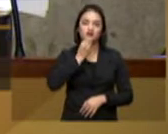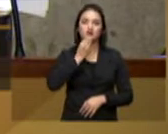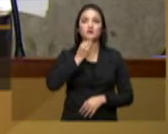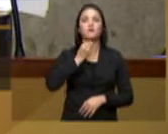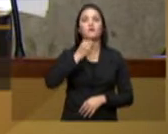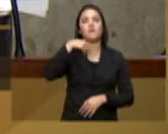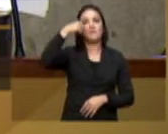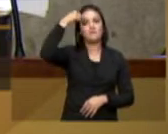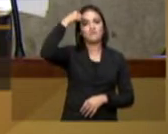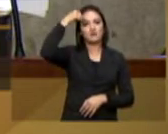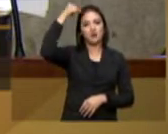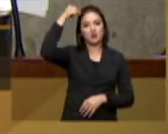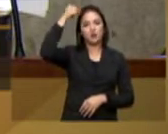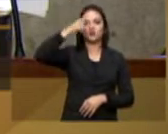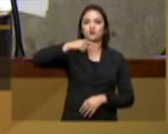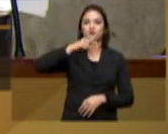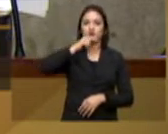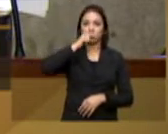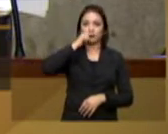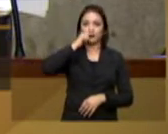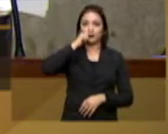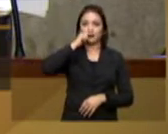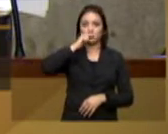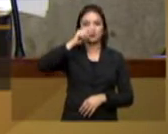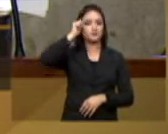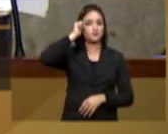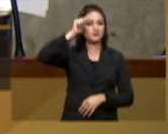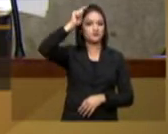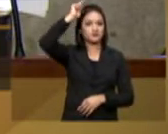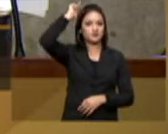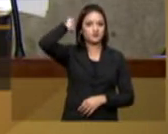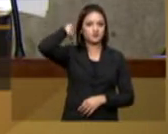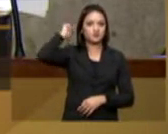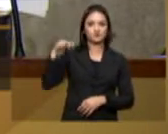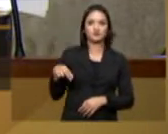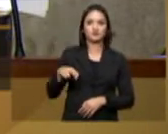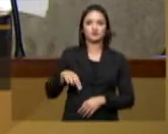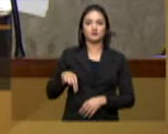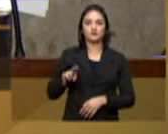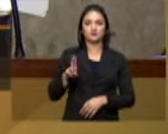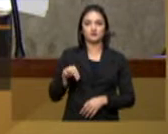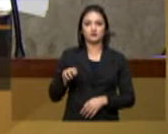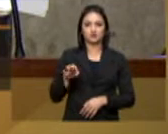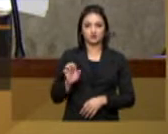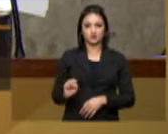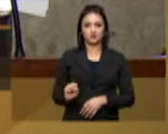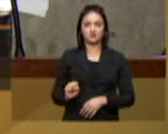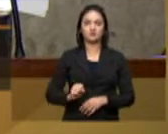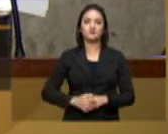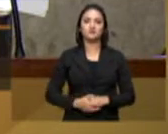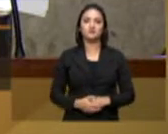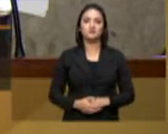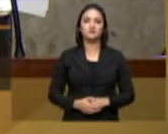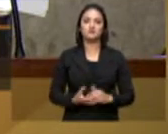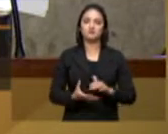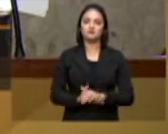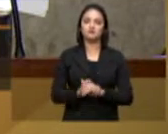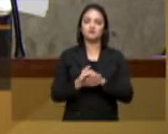Luiz Roberto Barroso, Edson Fachin, Alexandre de Moraes e Nunes Marques. Cumprimento o